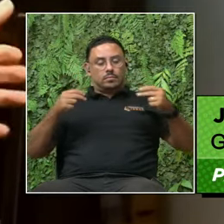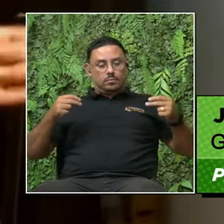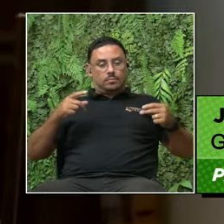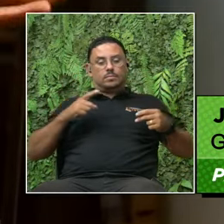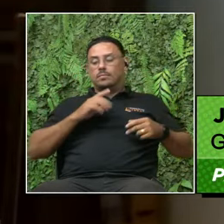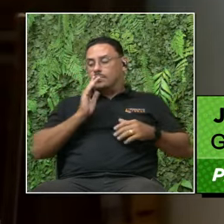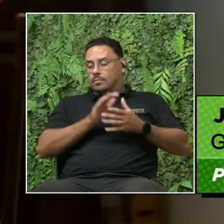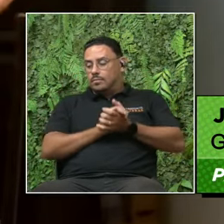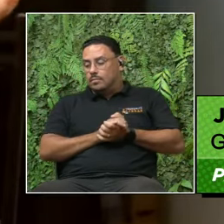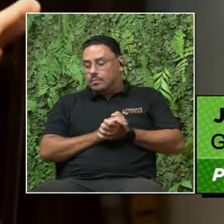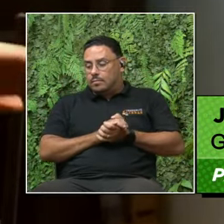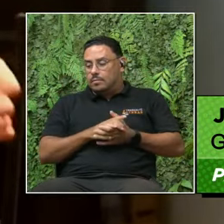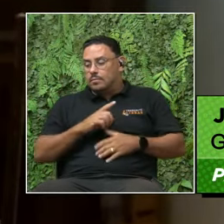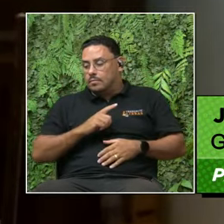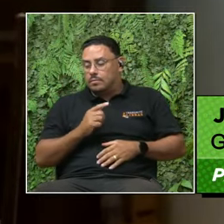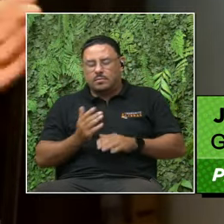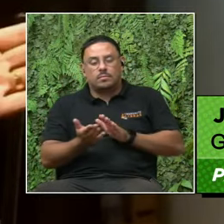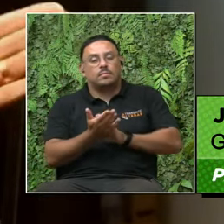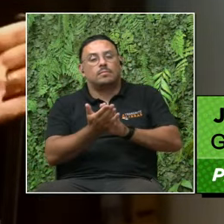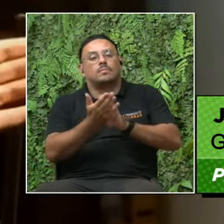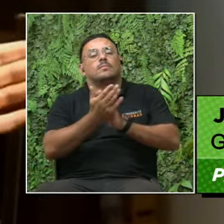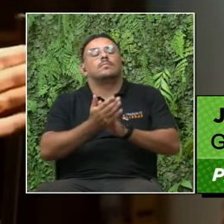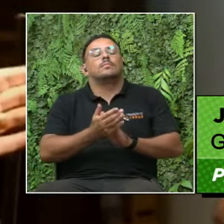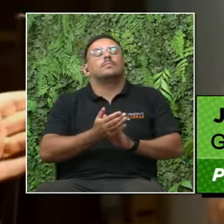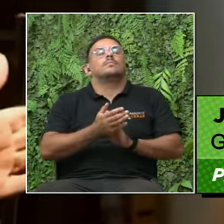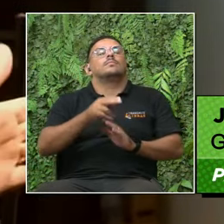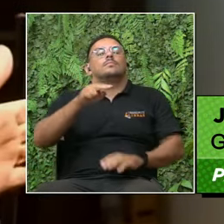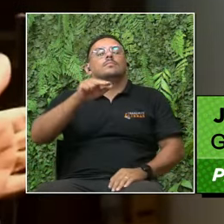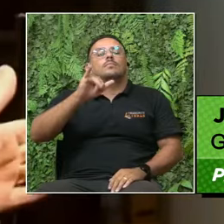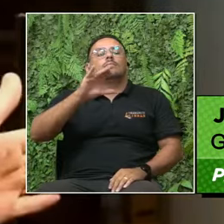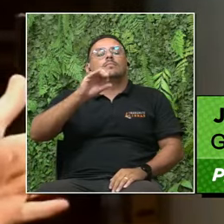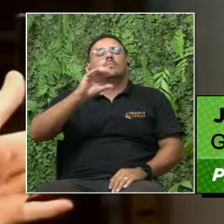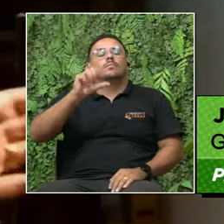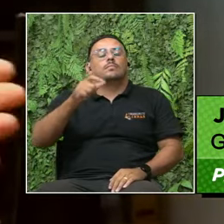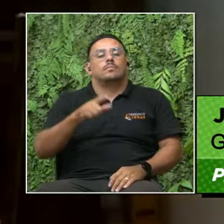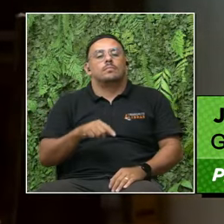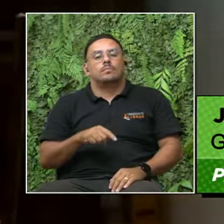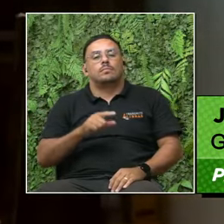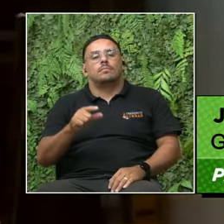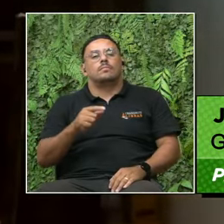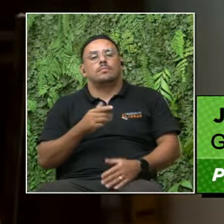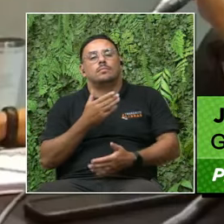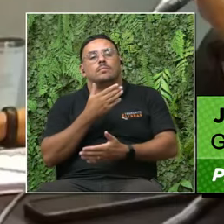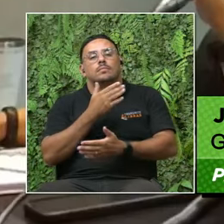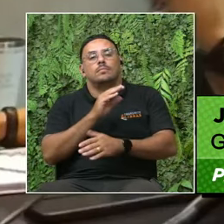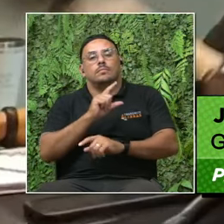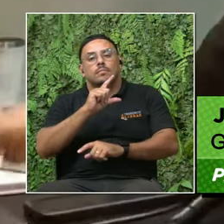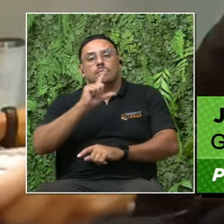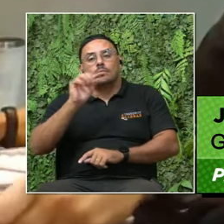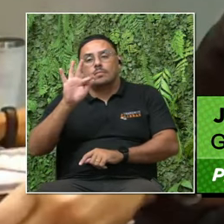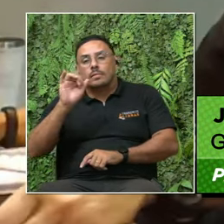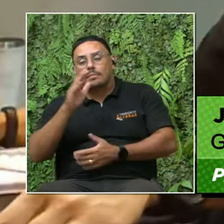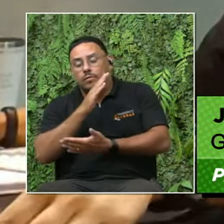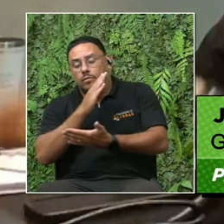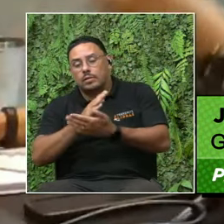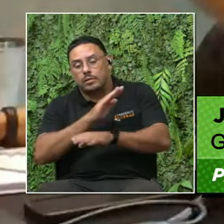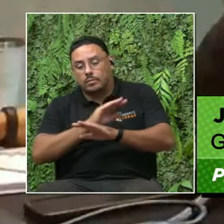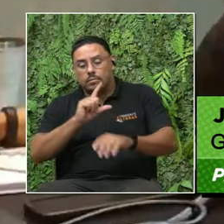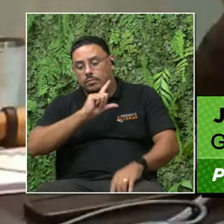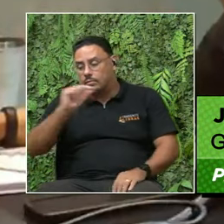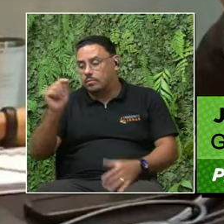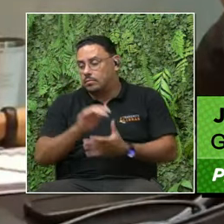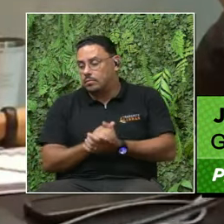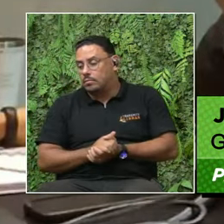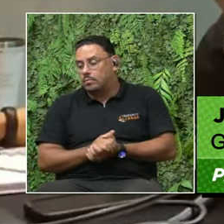nós tivemos no cando o larcamon hoje não nós tivemos l o nosso larc Acabou de ficar livre do Felipe acabei de ficar livre do Felipão ó deixa eu falar um egó para você